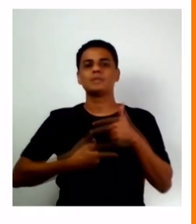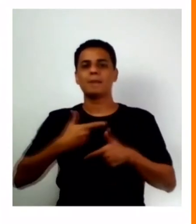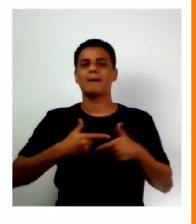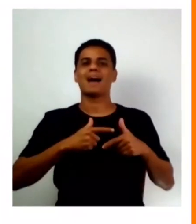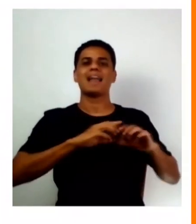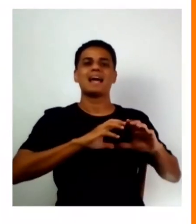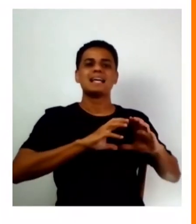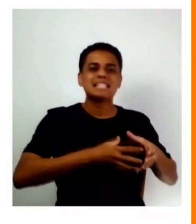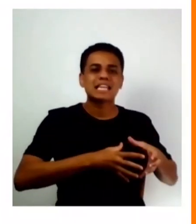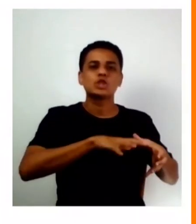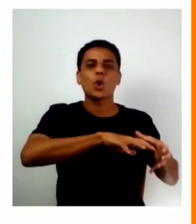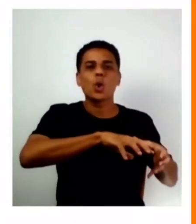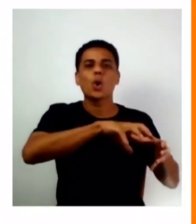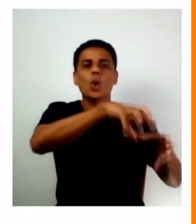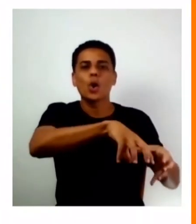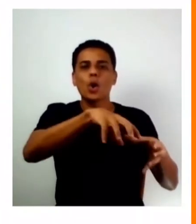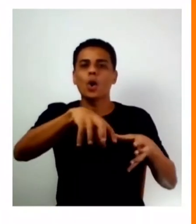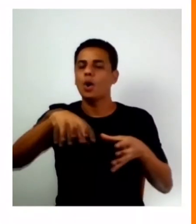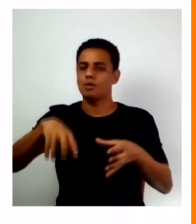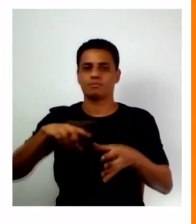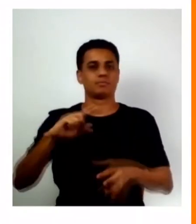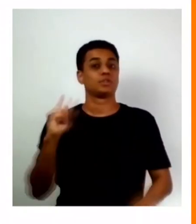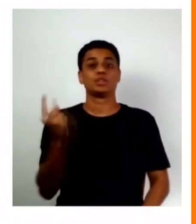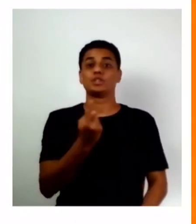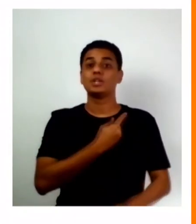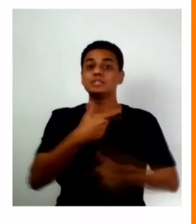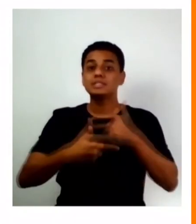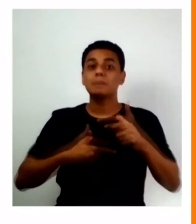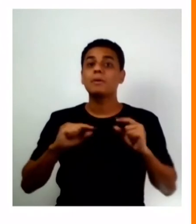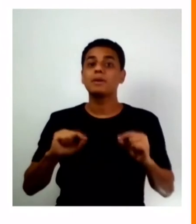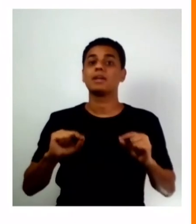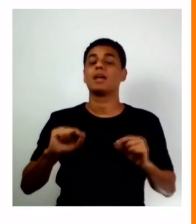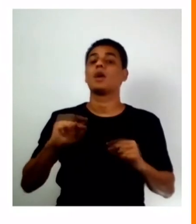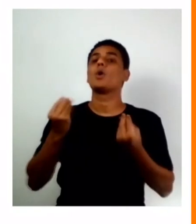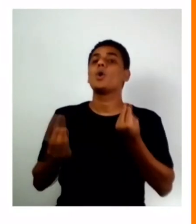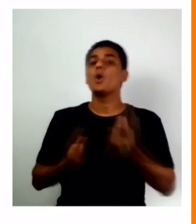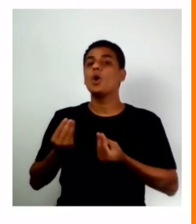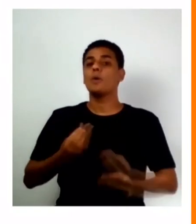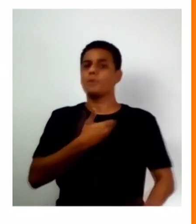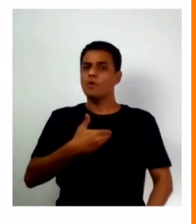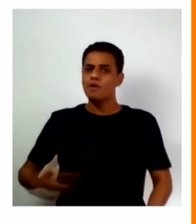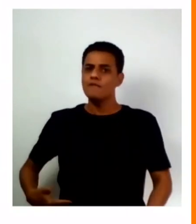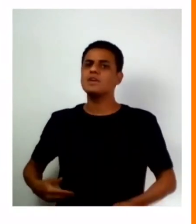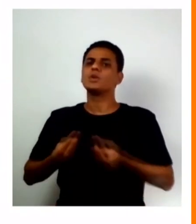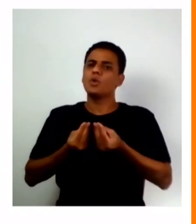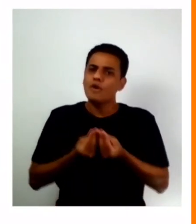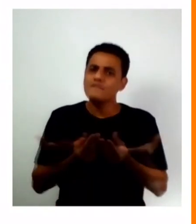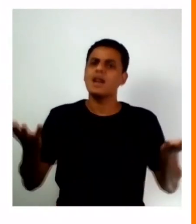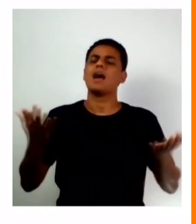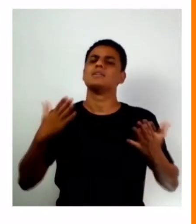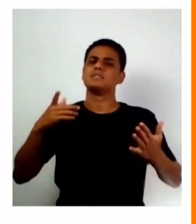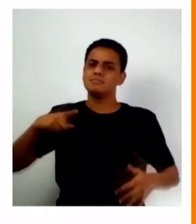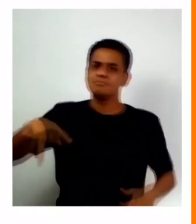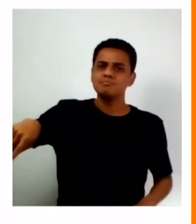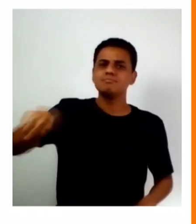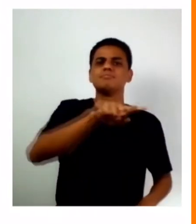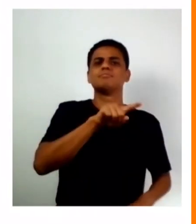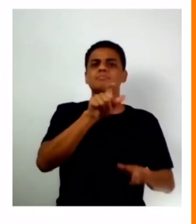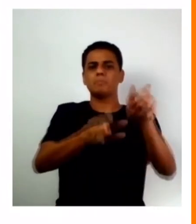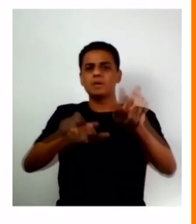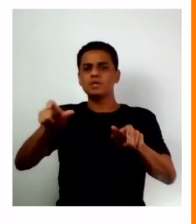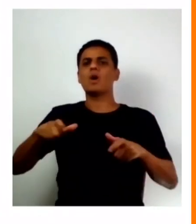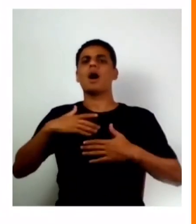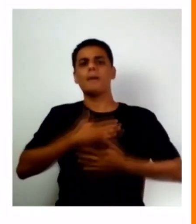o Estado garantiza o direito a participar na vida cultural e gozar dos benefícios da cultura e da proteção da